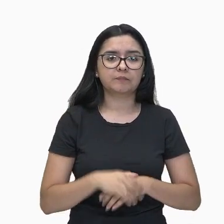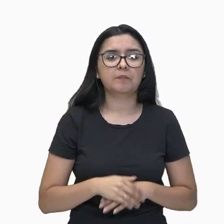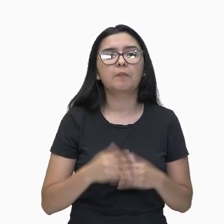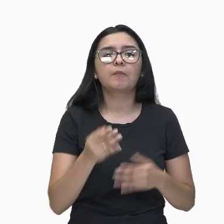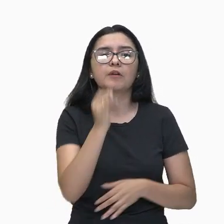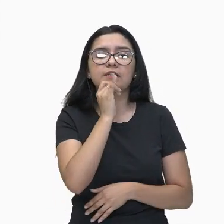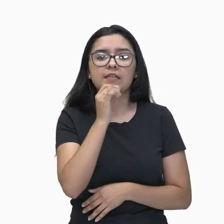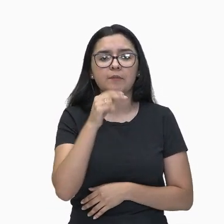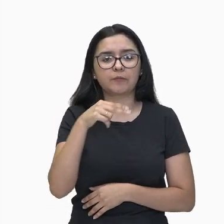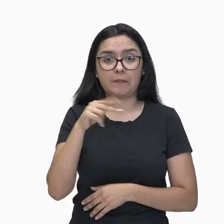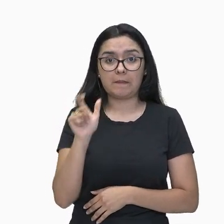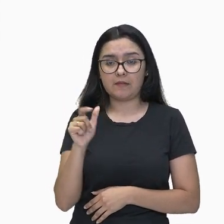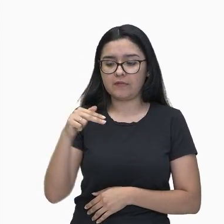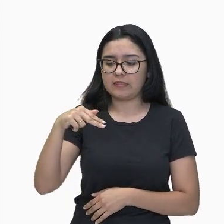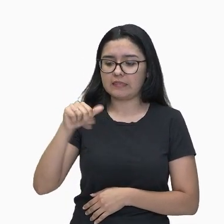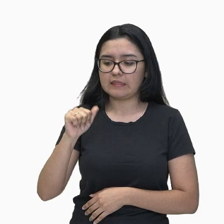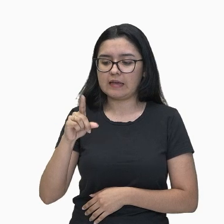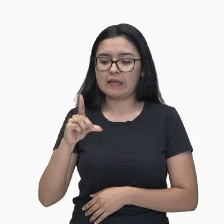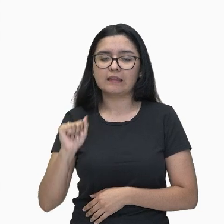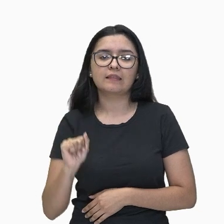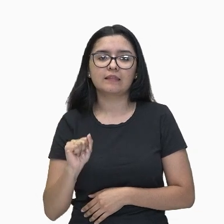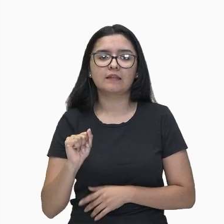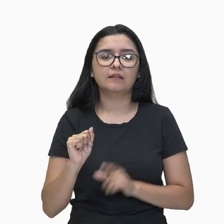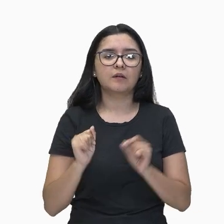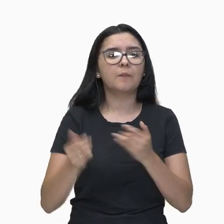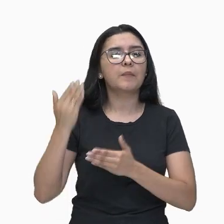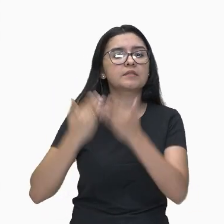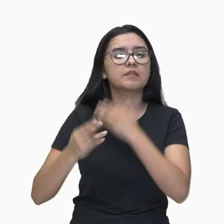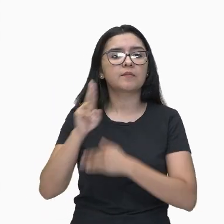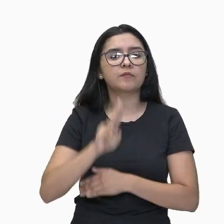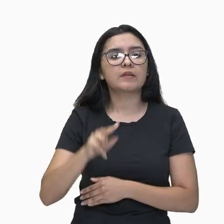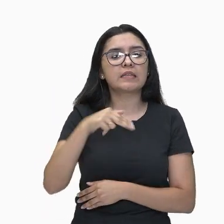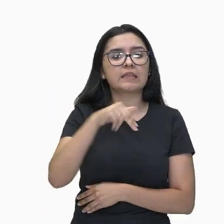nada. Eles falavam em não ser, ser ou não ser, né?